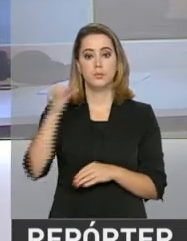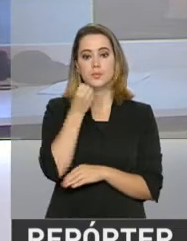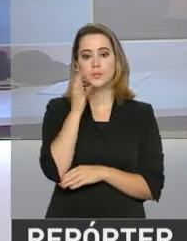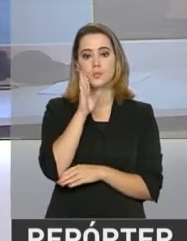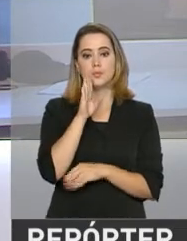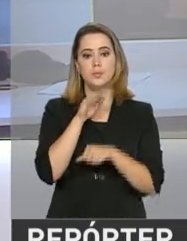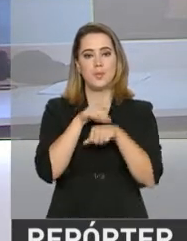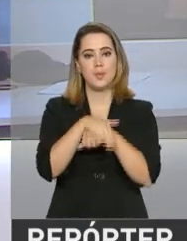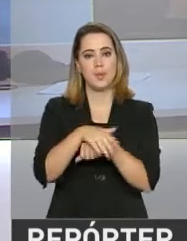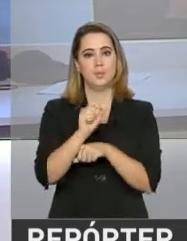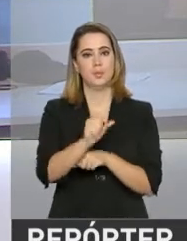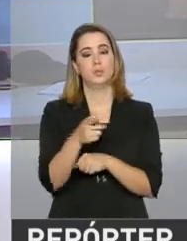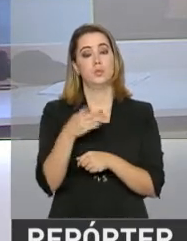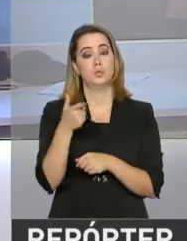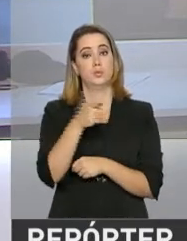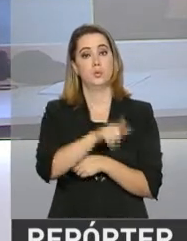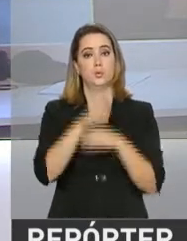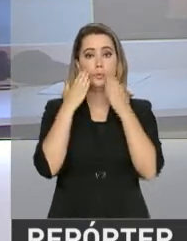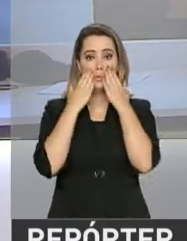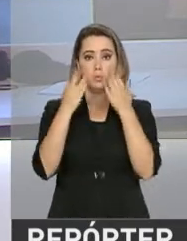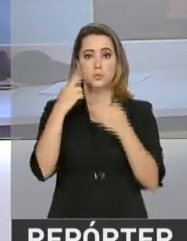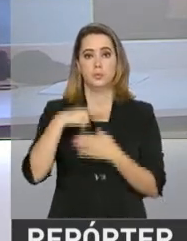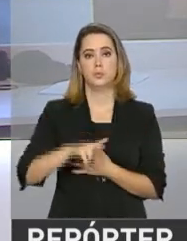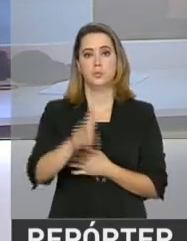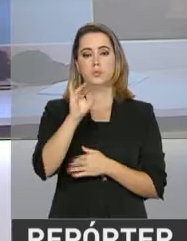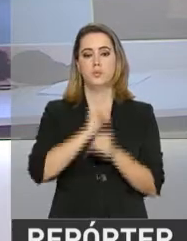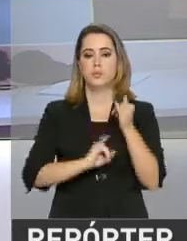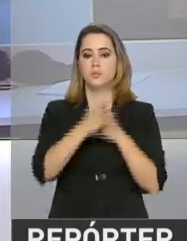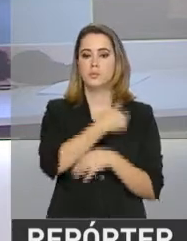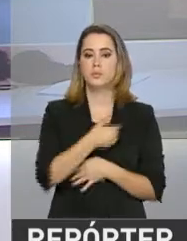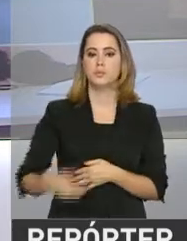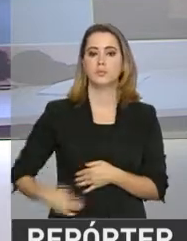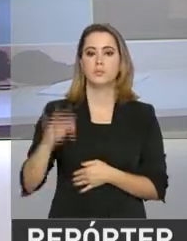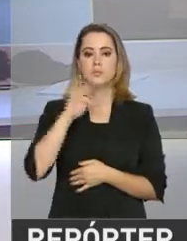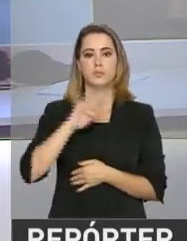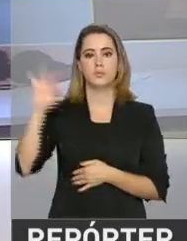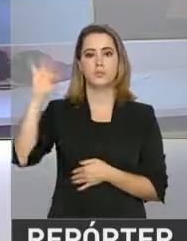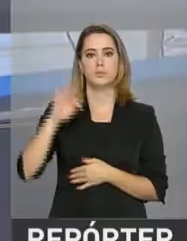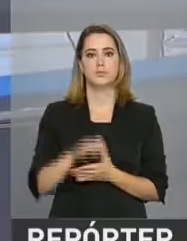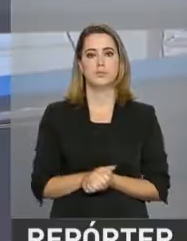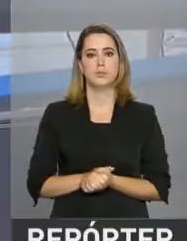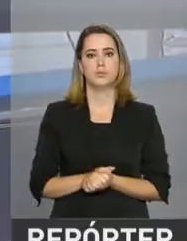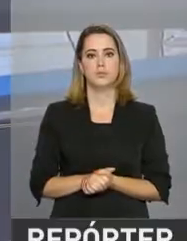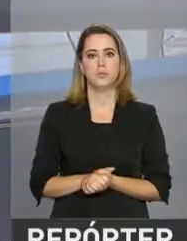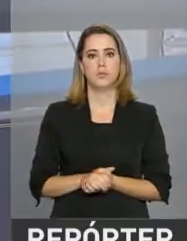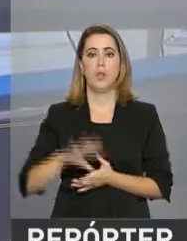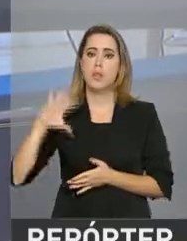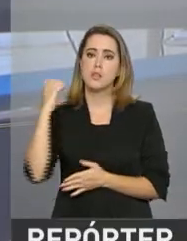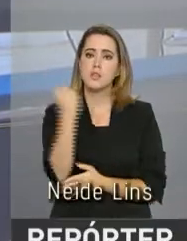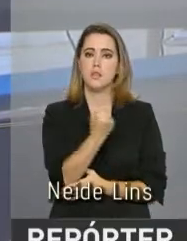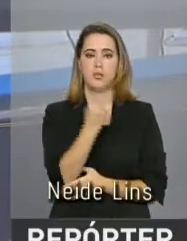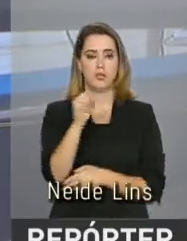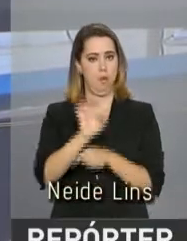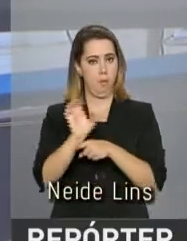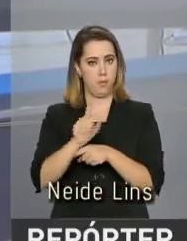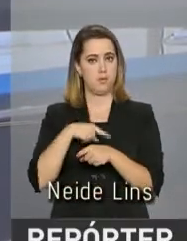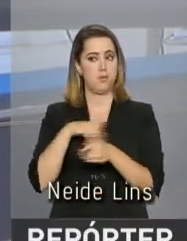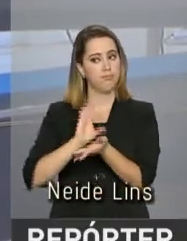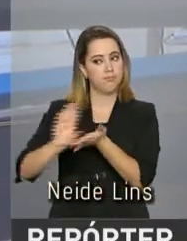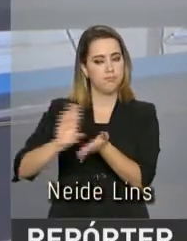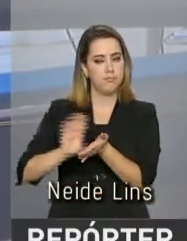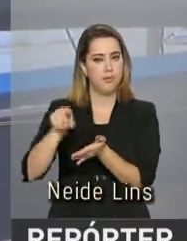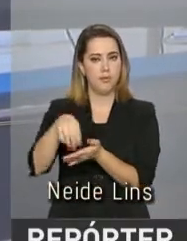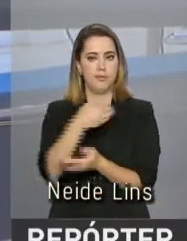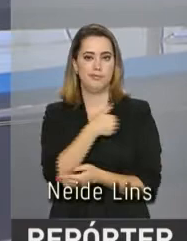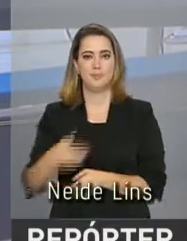Olá, boa noite. No ar mais uma edição do Repórter NBR com as notícias do governo federal. Sergipe vai receber recursos